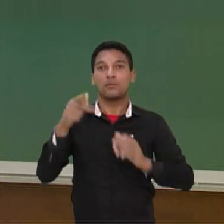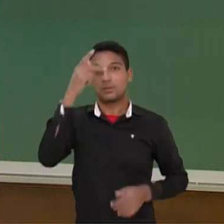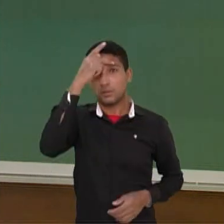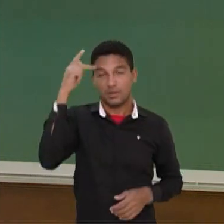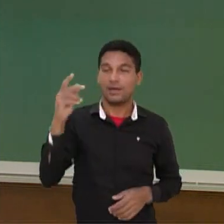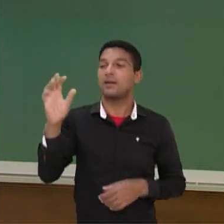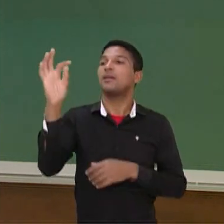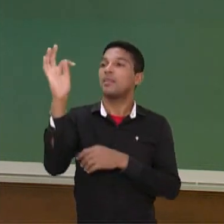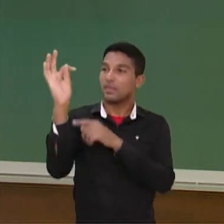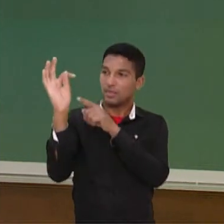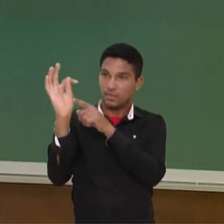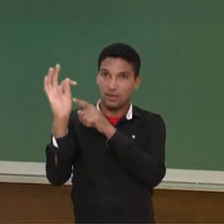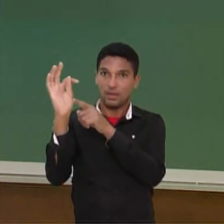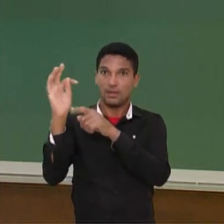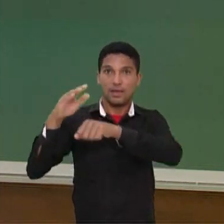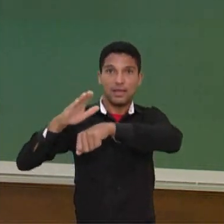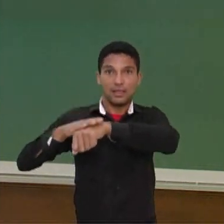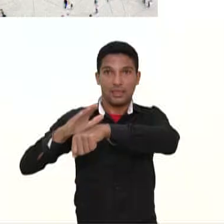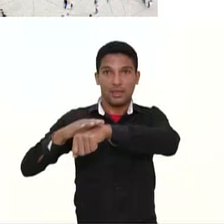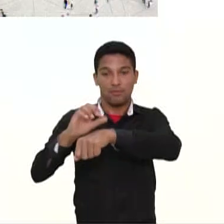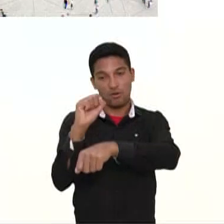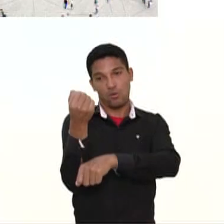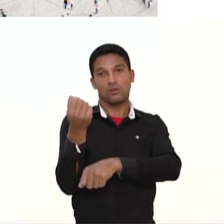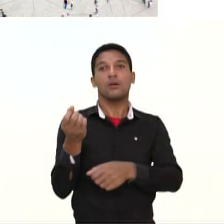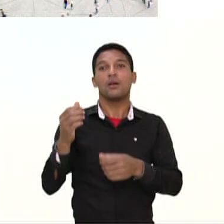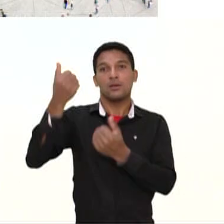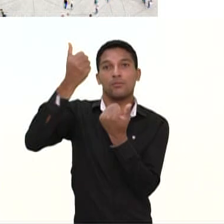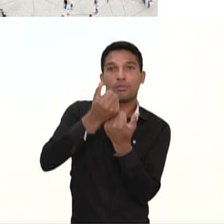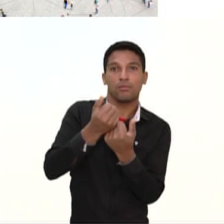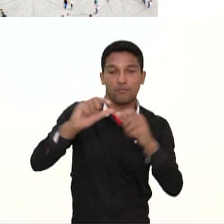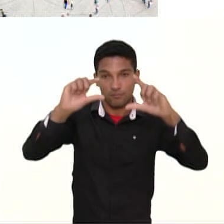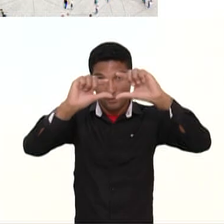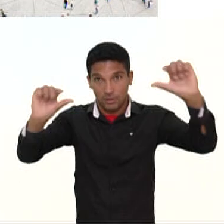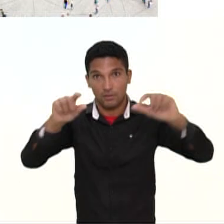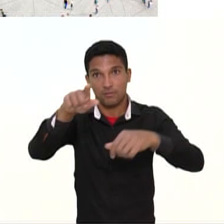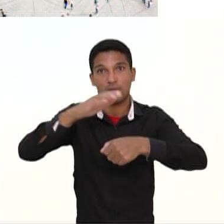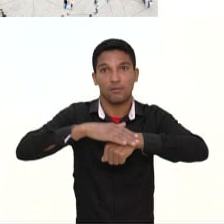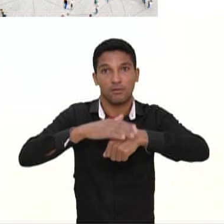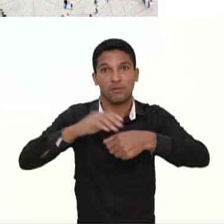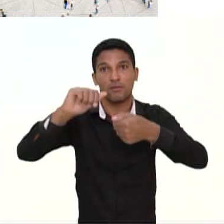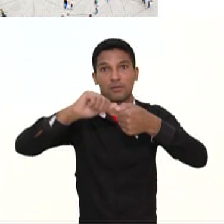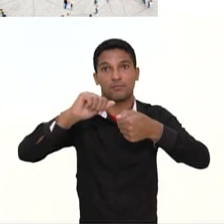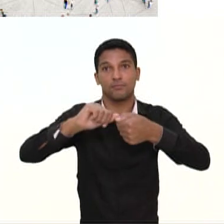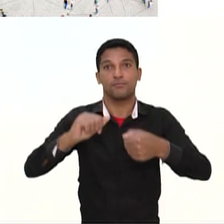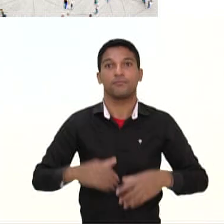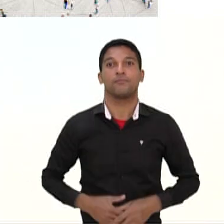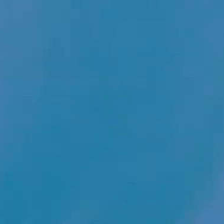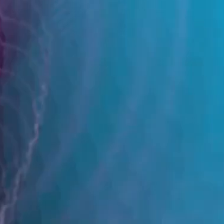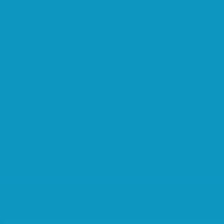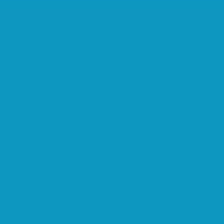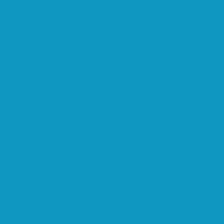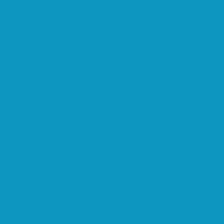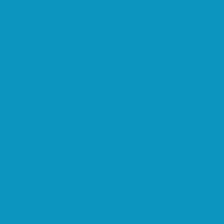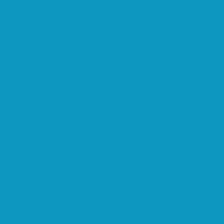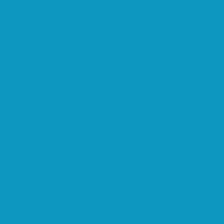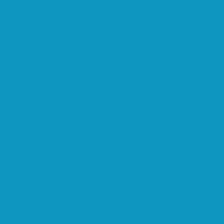vai substituir no... Eu vou esperar vocês fazerem e já volto com a resolução, beleza?